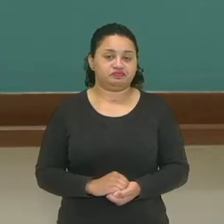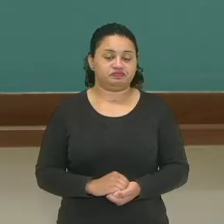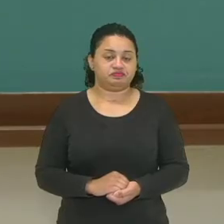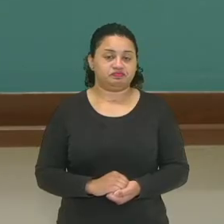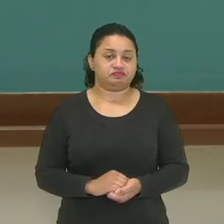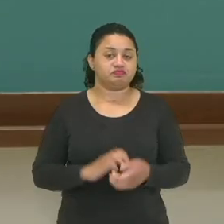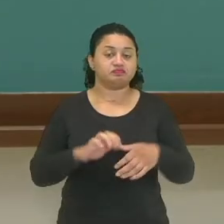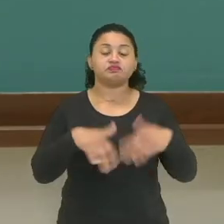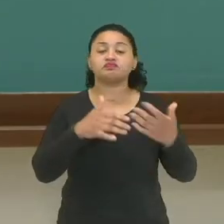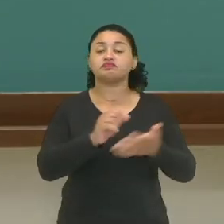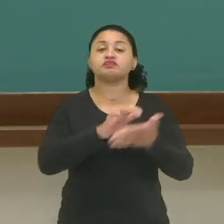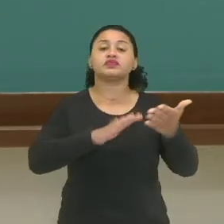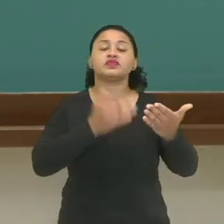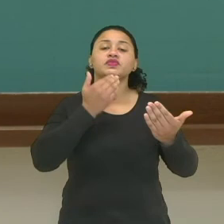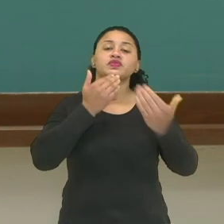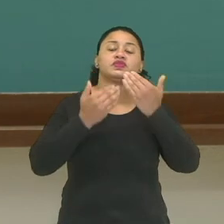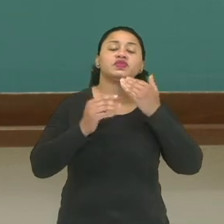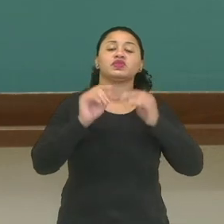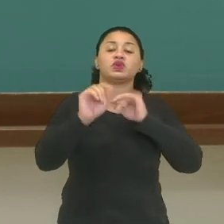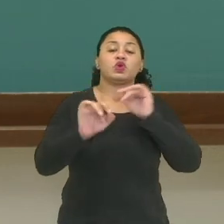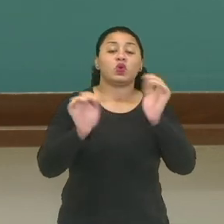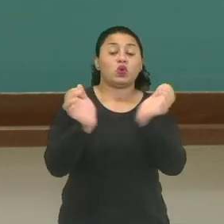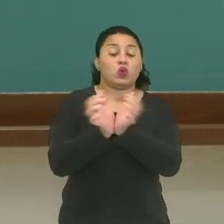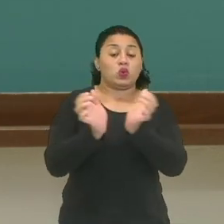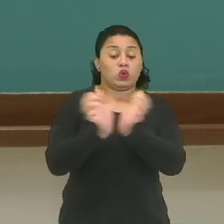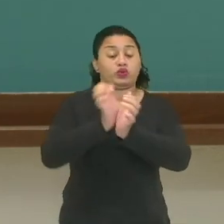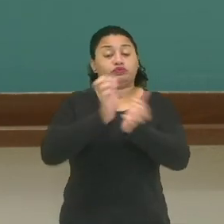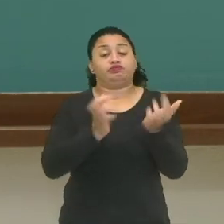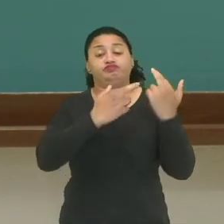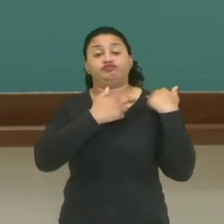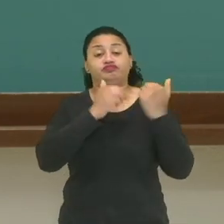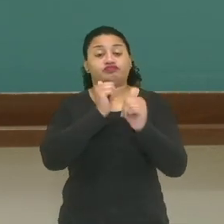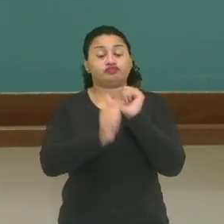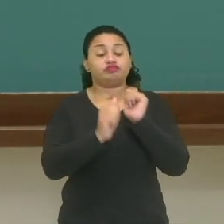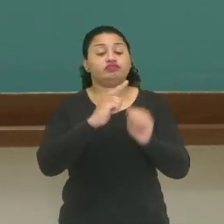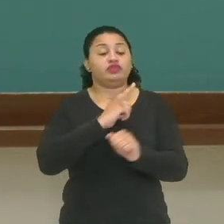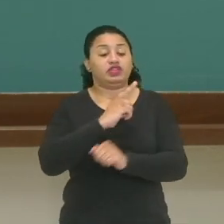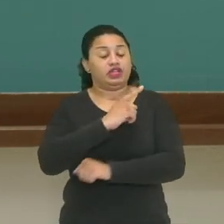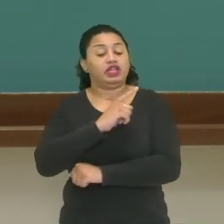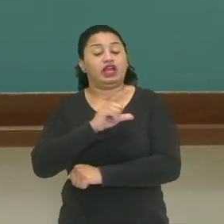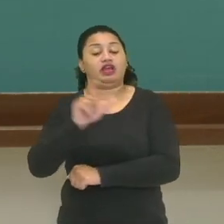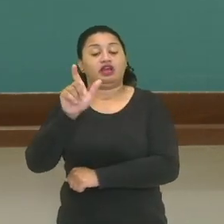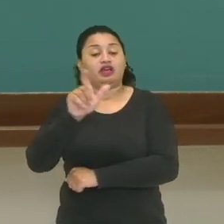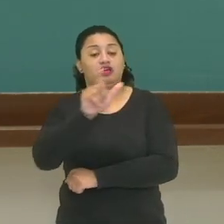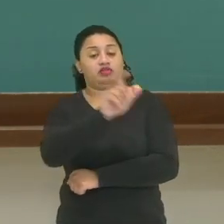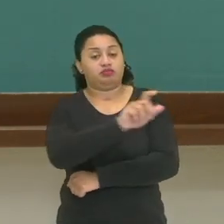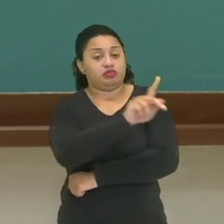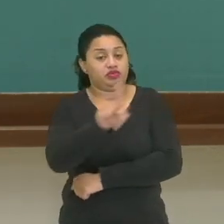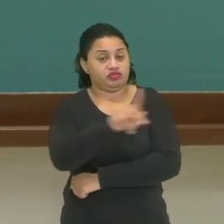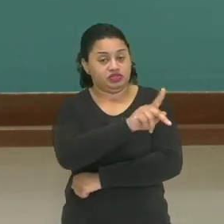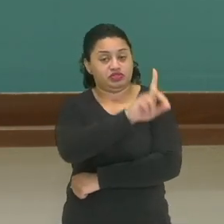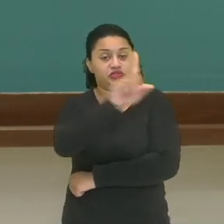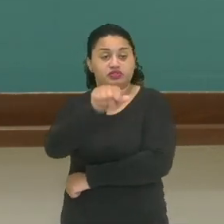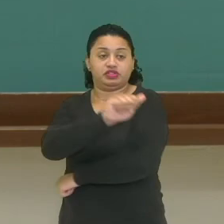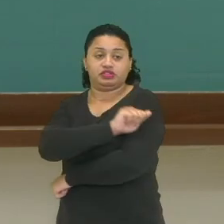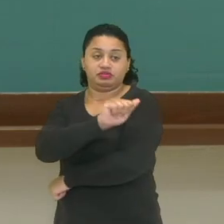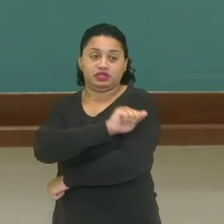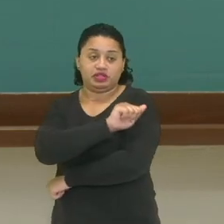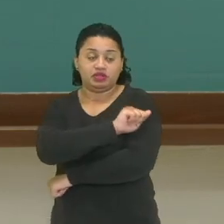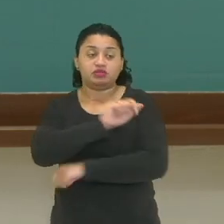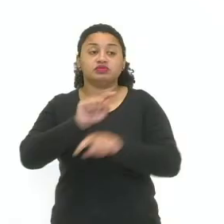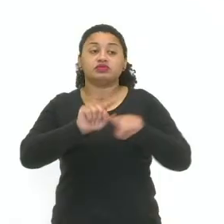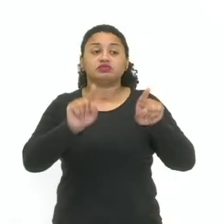exercício nos pede um conselho desportivo onde tenha alunos e professores, aonde se candidataram. Vamos só rever um pouquinho,